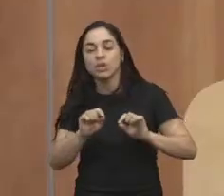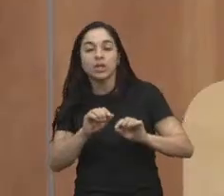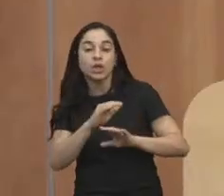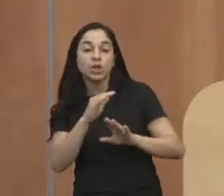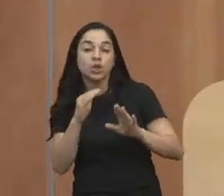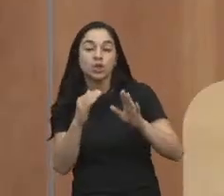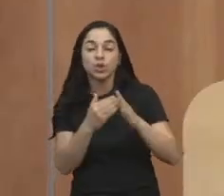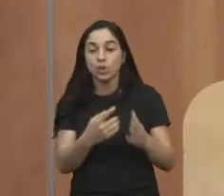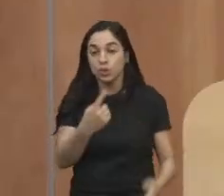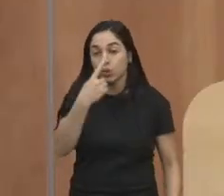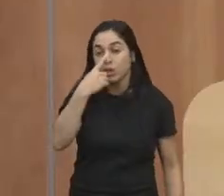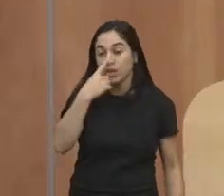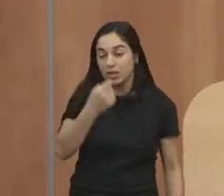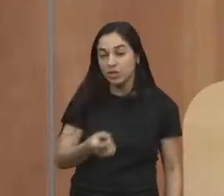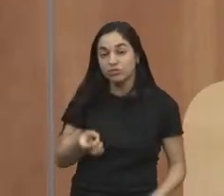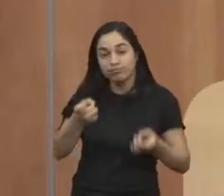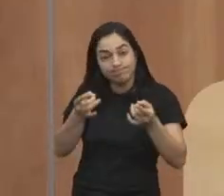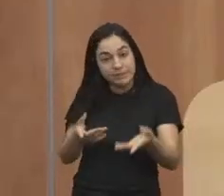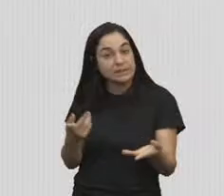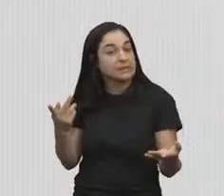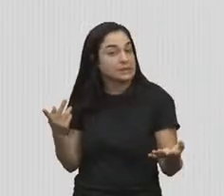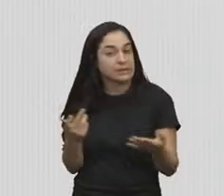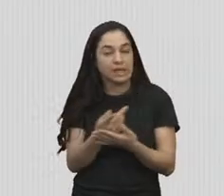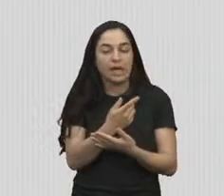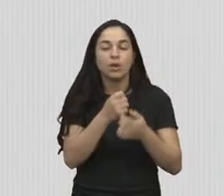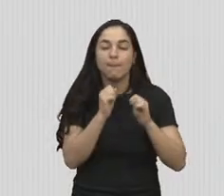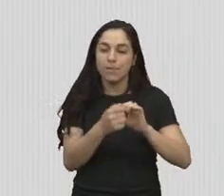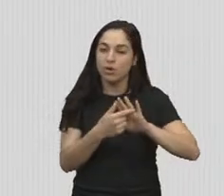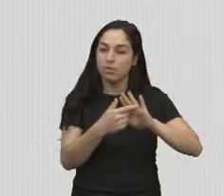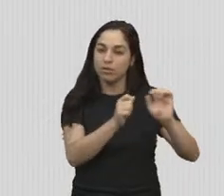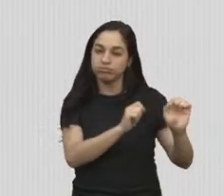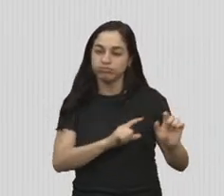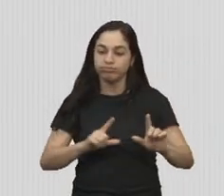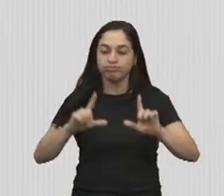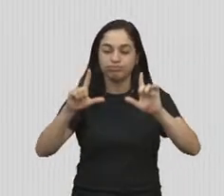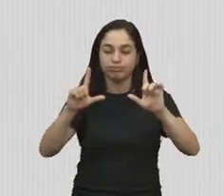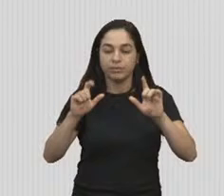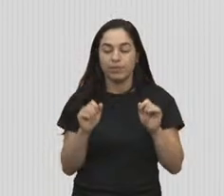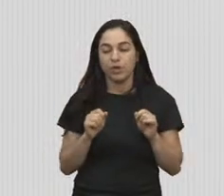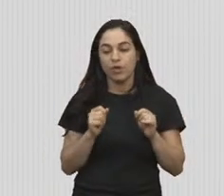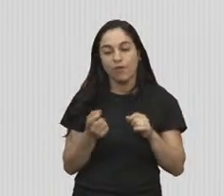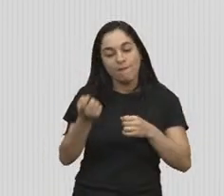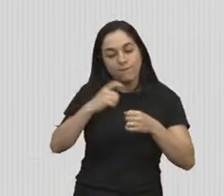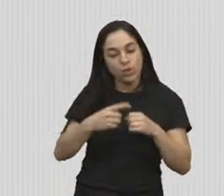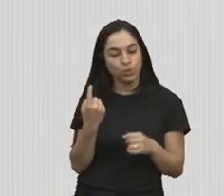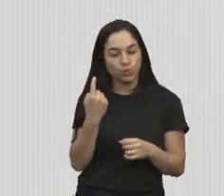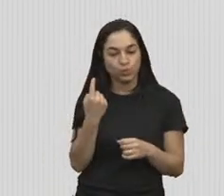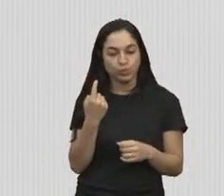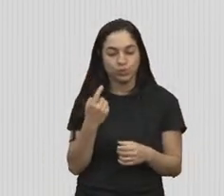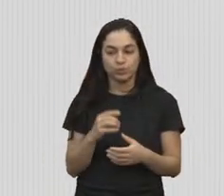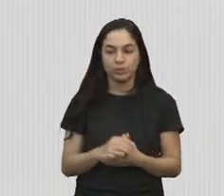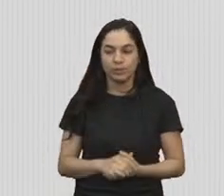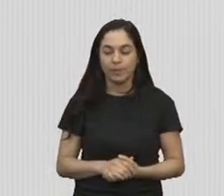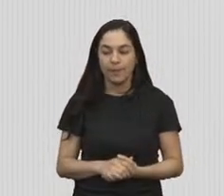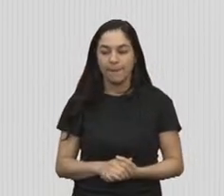descarte irregular de resíduos. Consegue colocar ali? Volta um para mim, Marcelino, por favor.